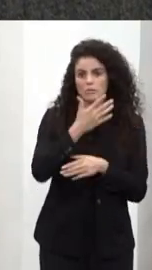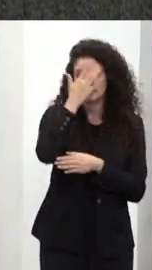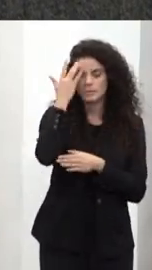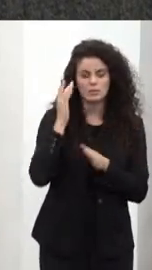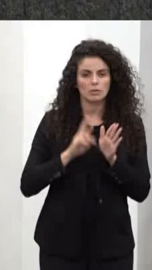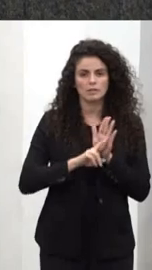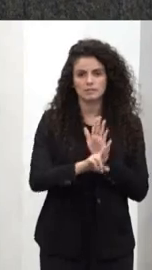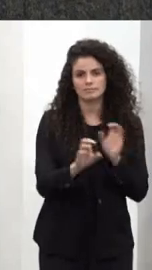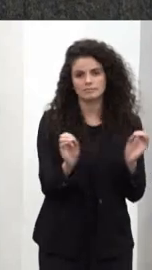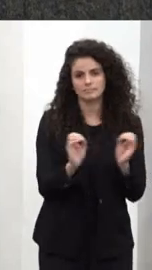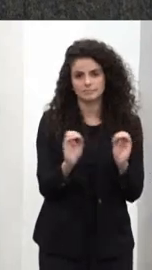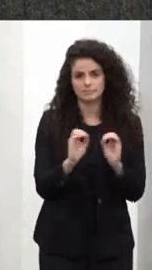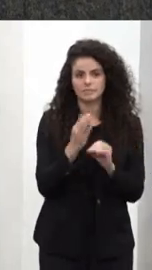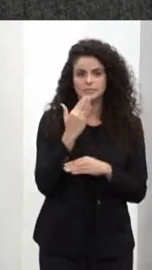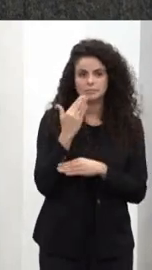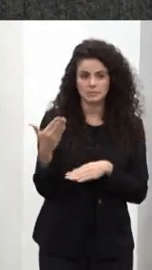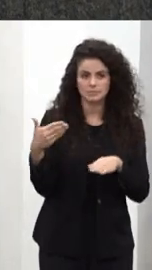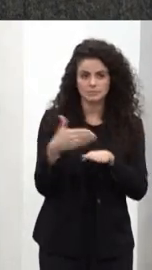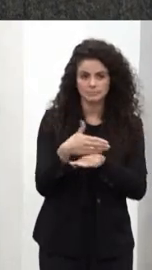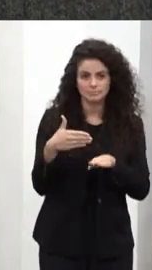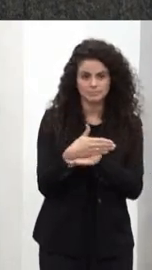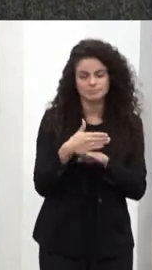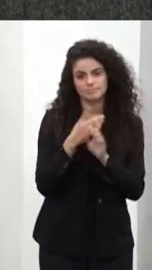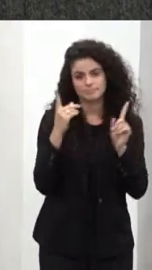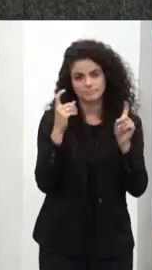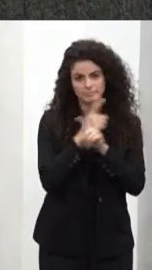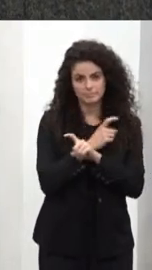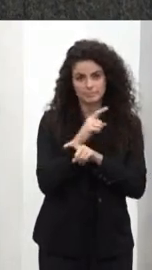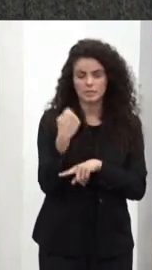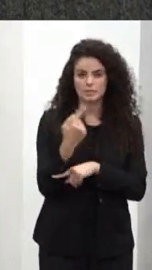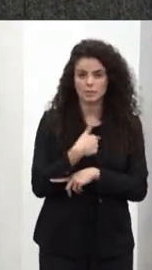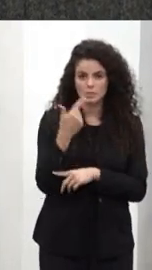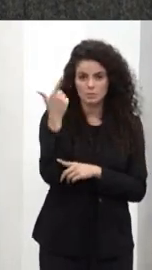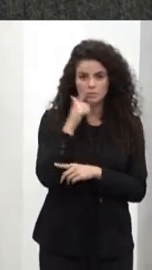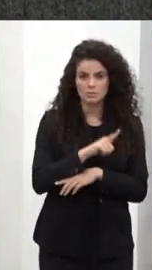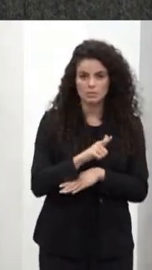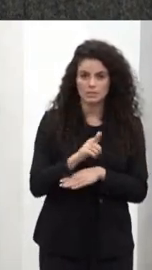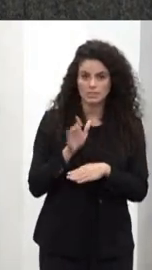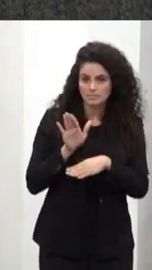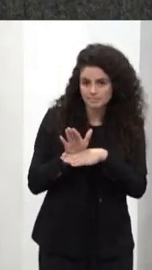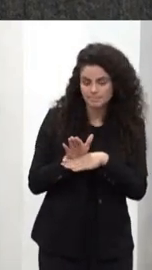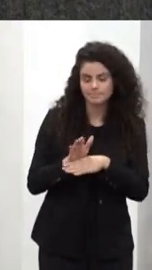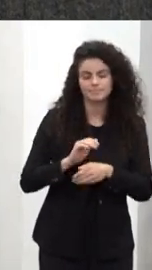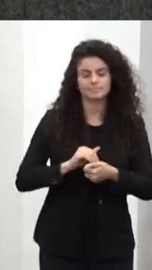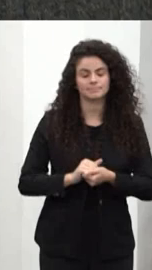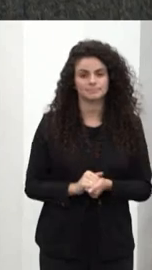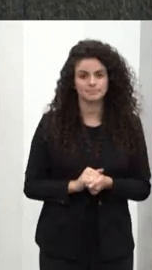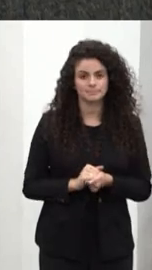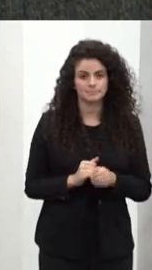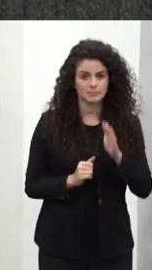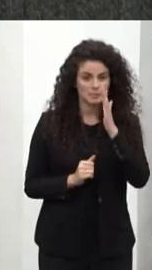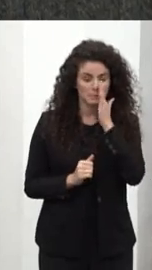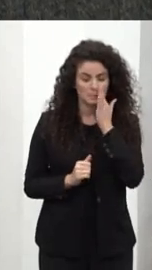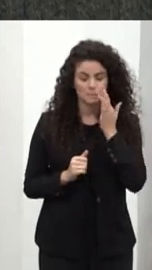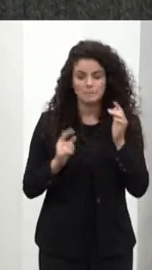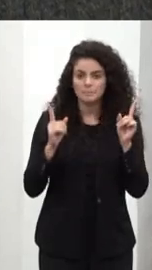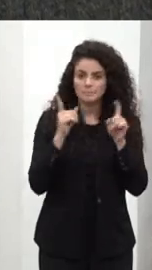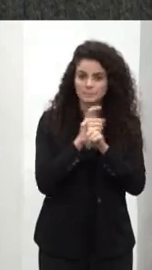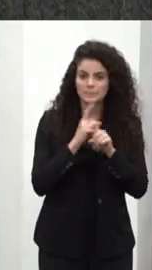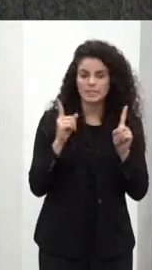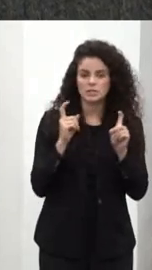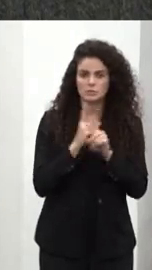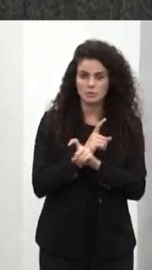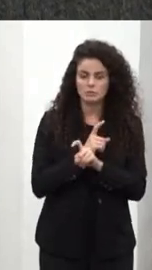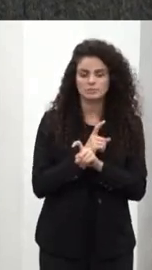representante Então aí nesse sentido fica muito difícil de dar conta quanto as dificuldades Existe alguma previsão